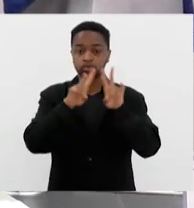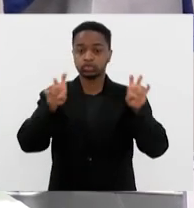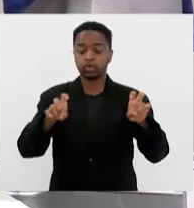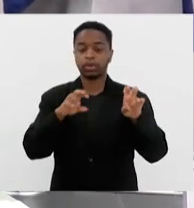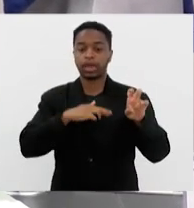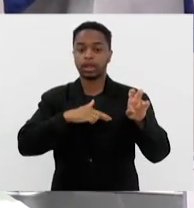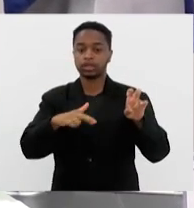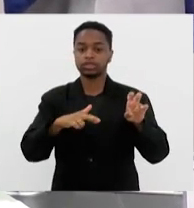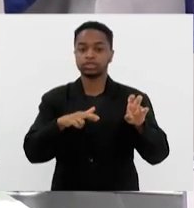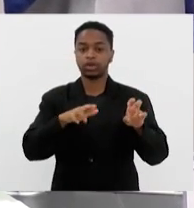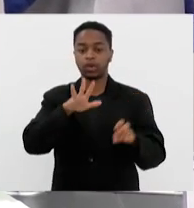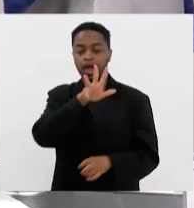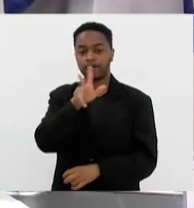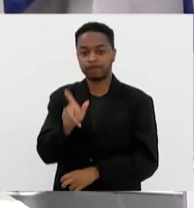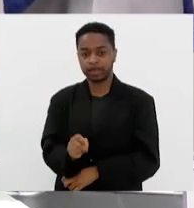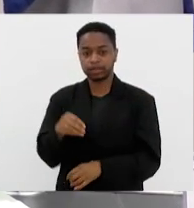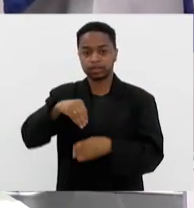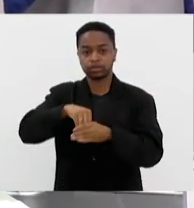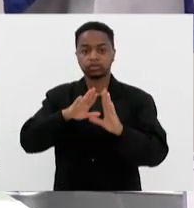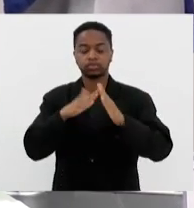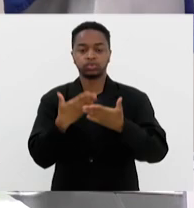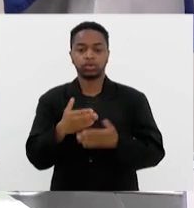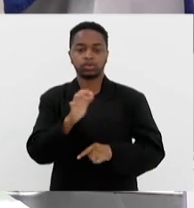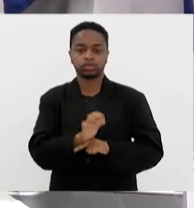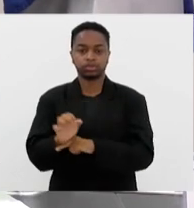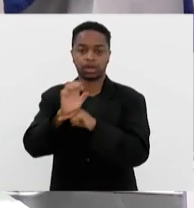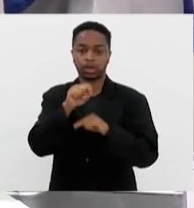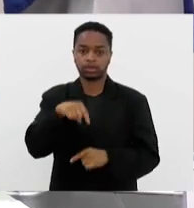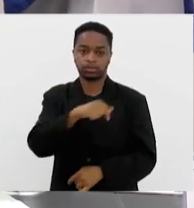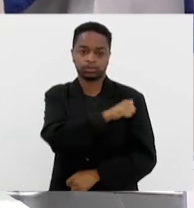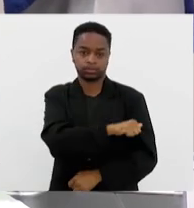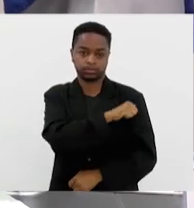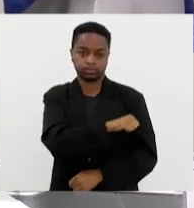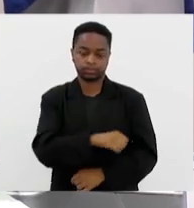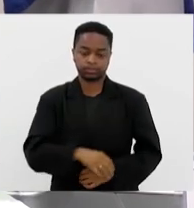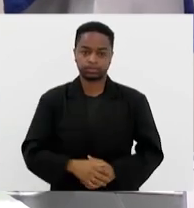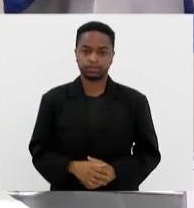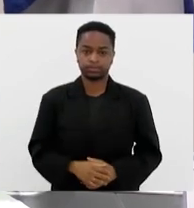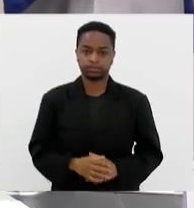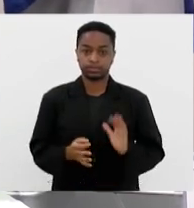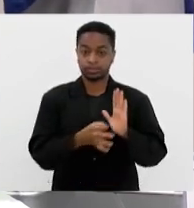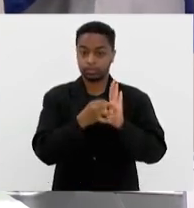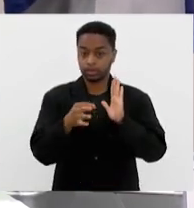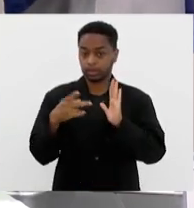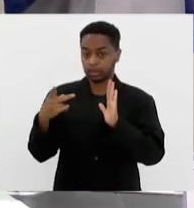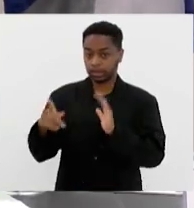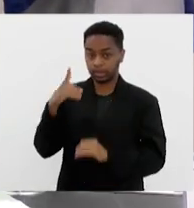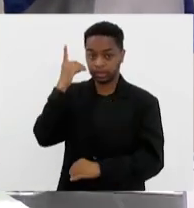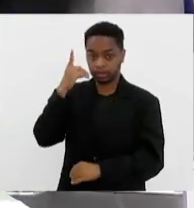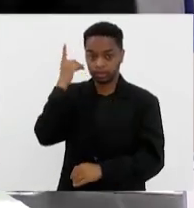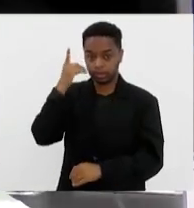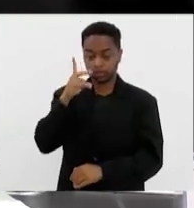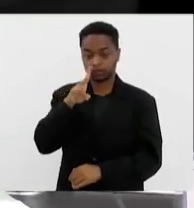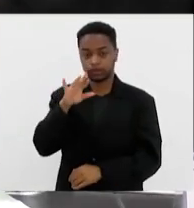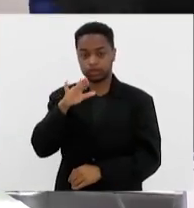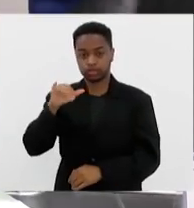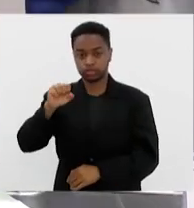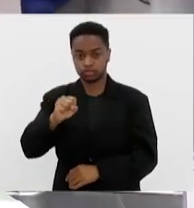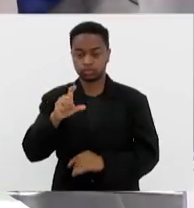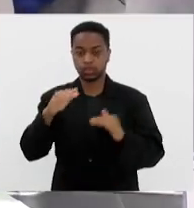de matriz africana nas escolas estaduais do Rio de Janeiro. O parecer do deputado Vinícius Cozolino